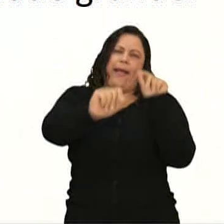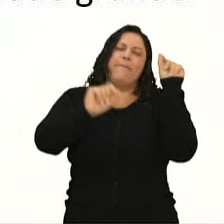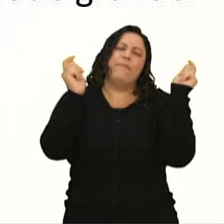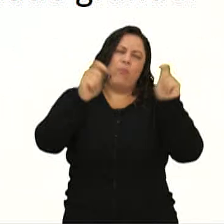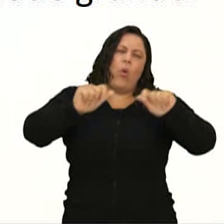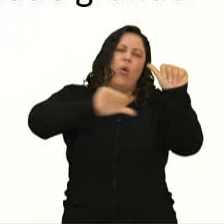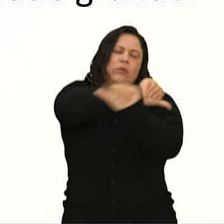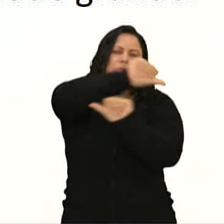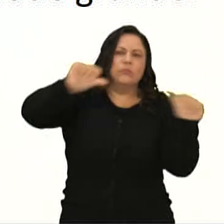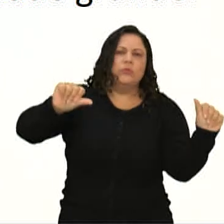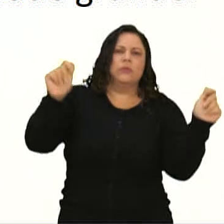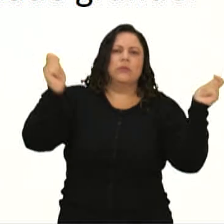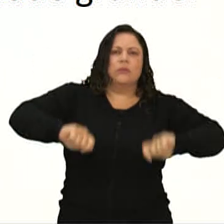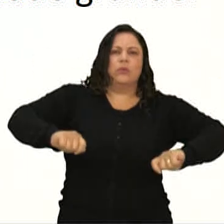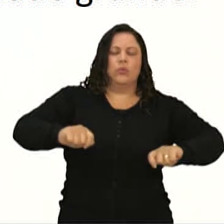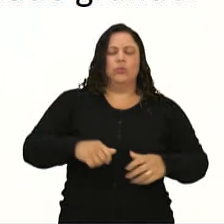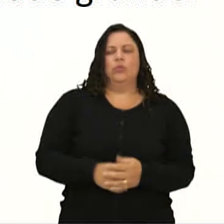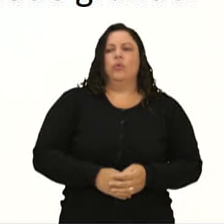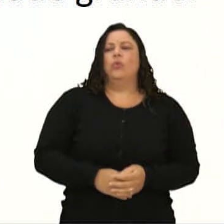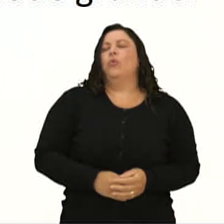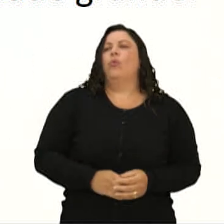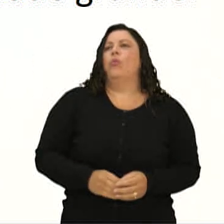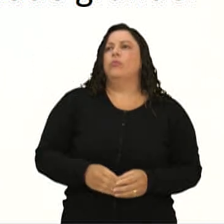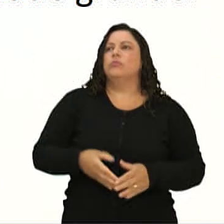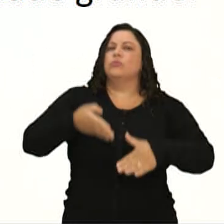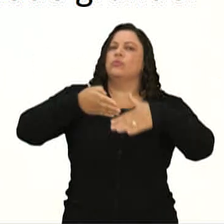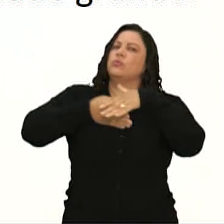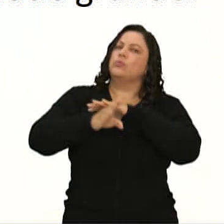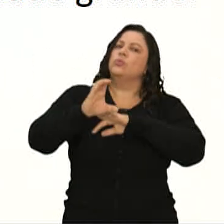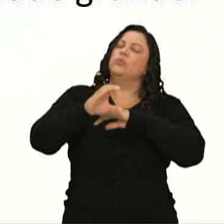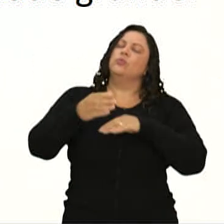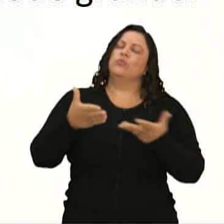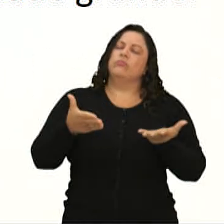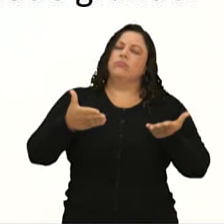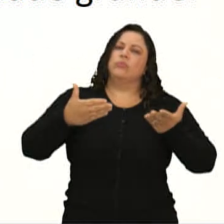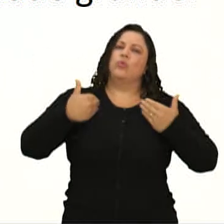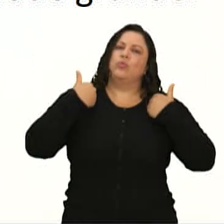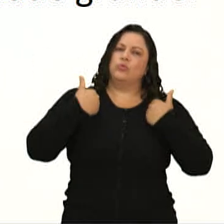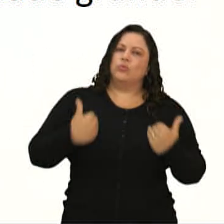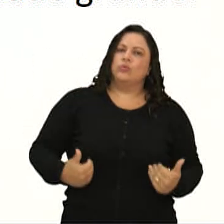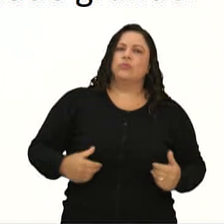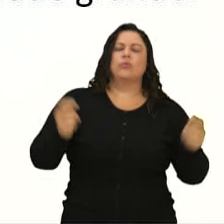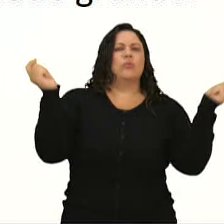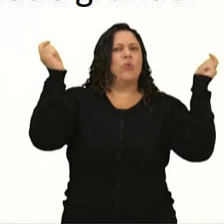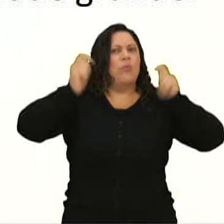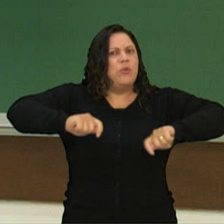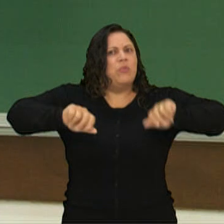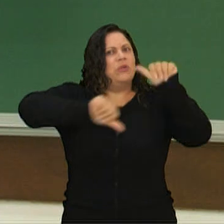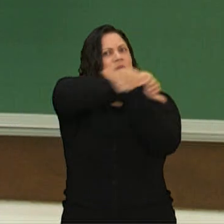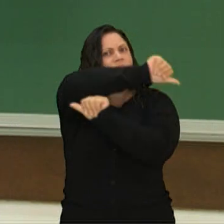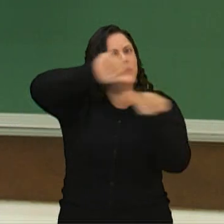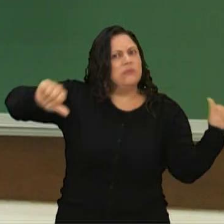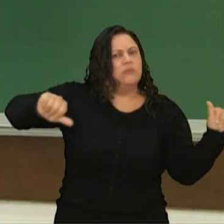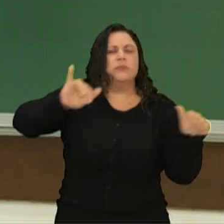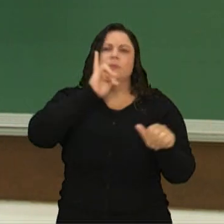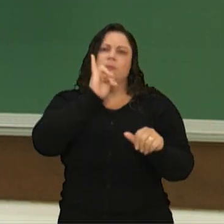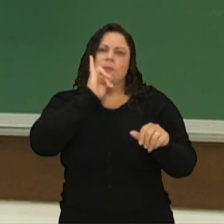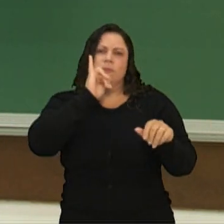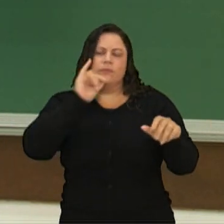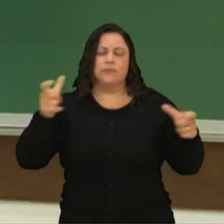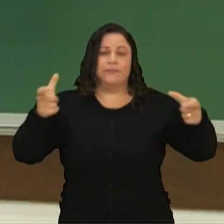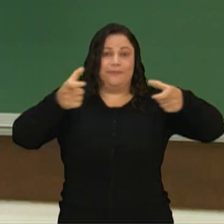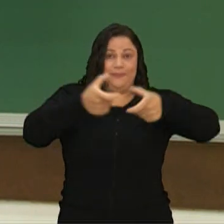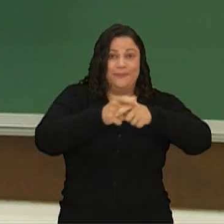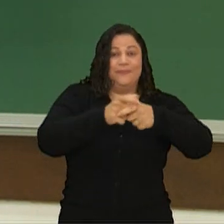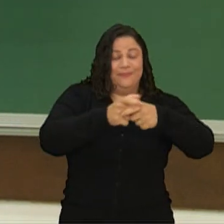Os costumes podem ser diferenciados em comunidades e regiões do país. Exemplo, uma comunidade de um vilarejo no interior tem regras